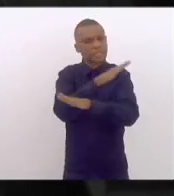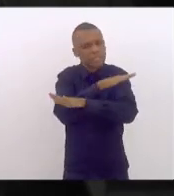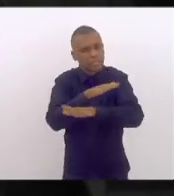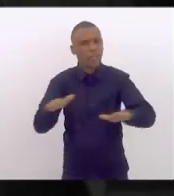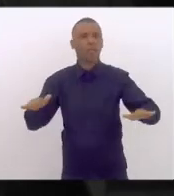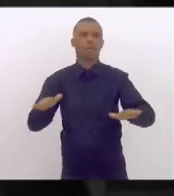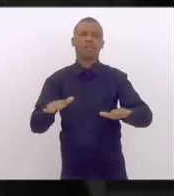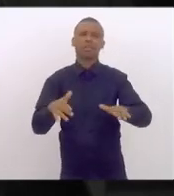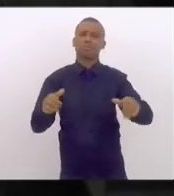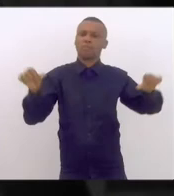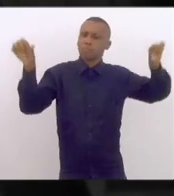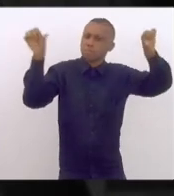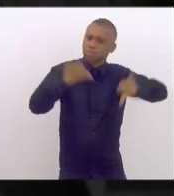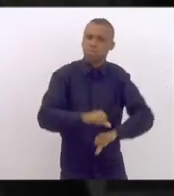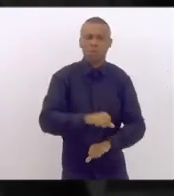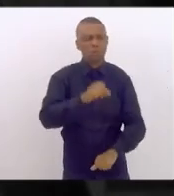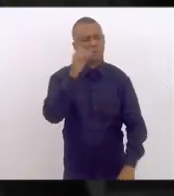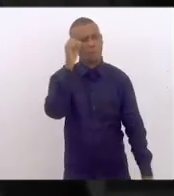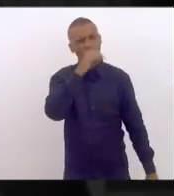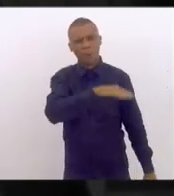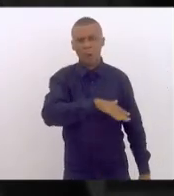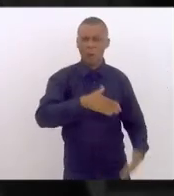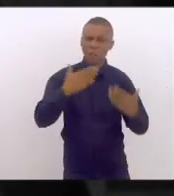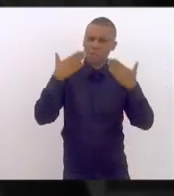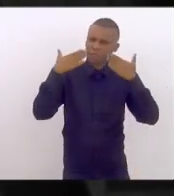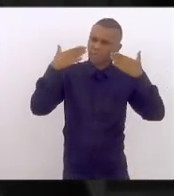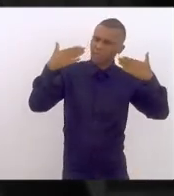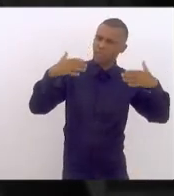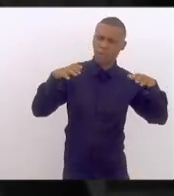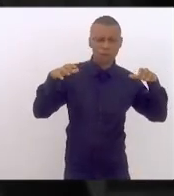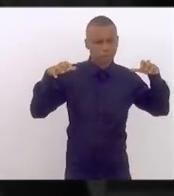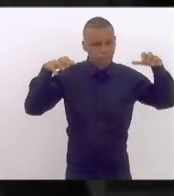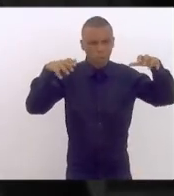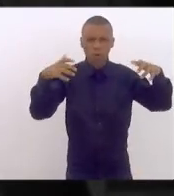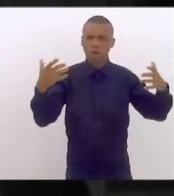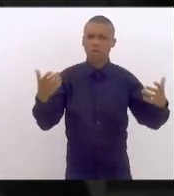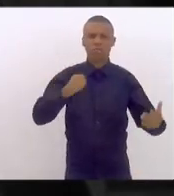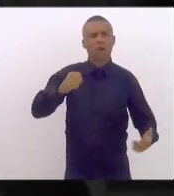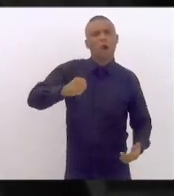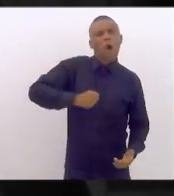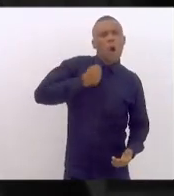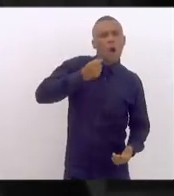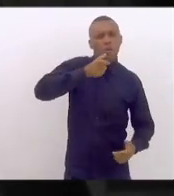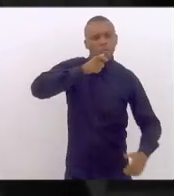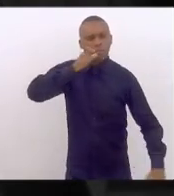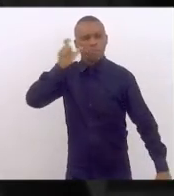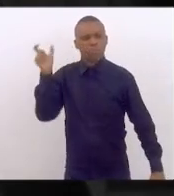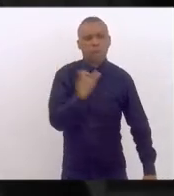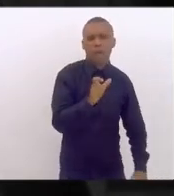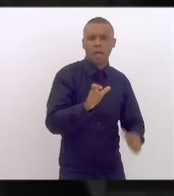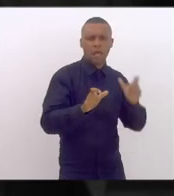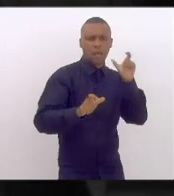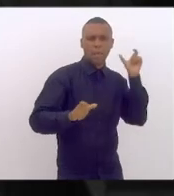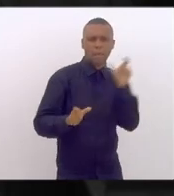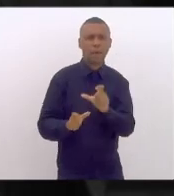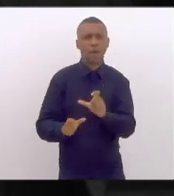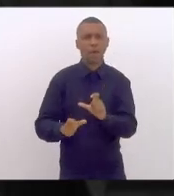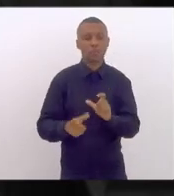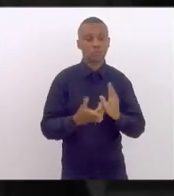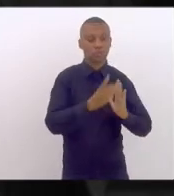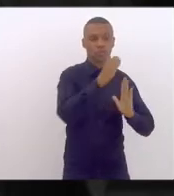chega de aberrações chega de mostrengos chega de ataque chega de violações de direitos